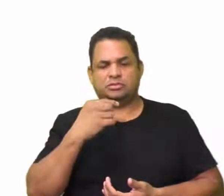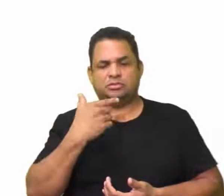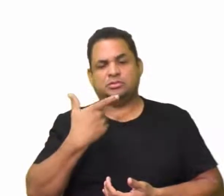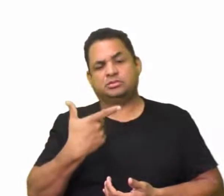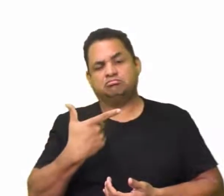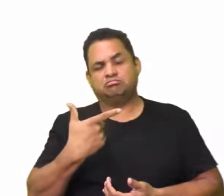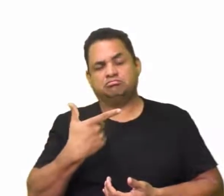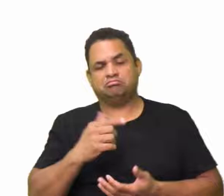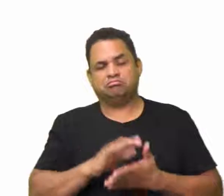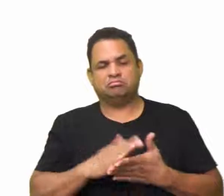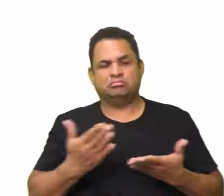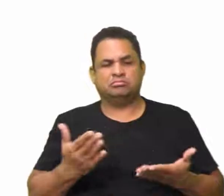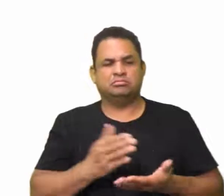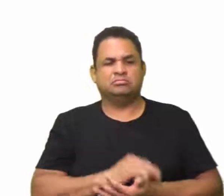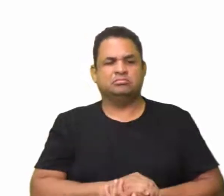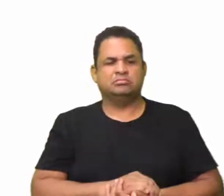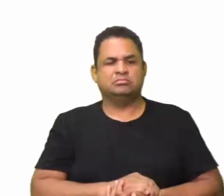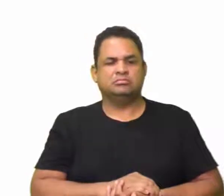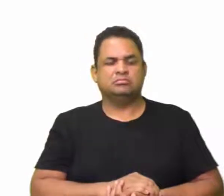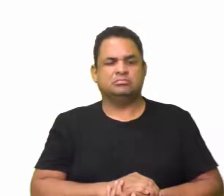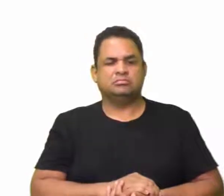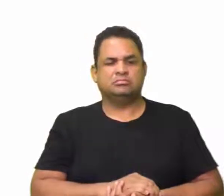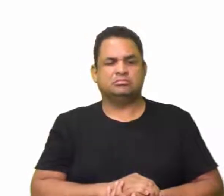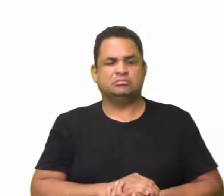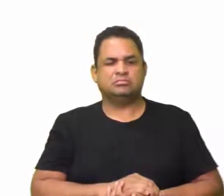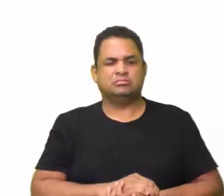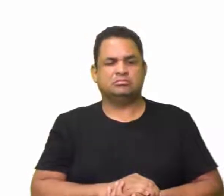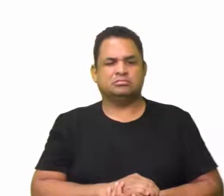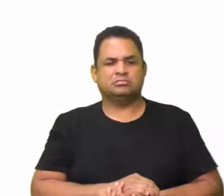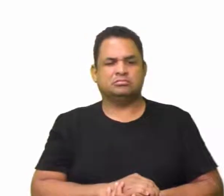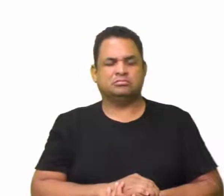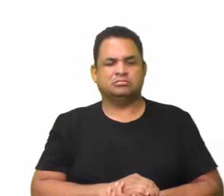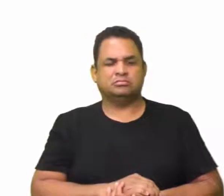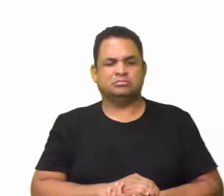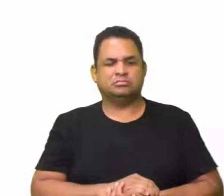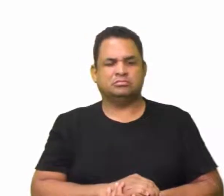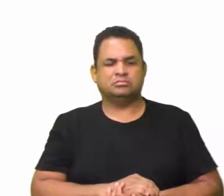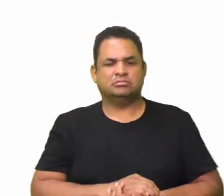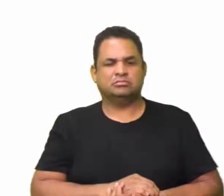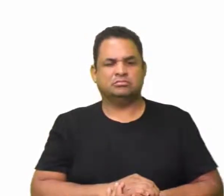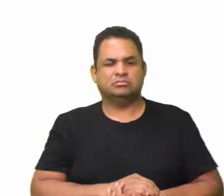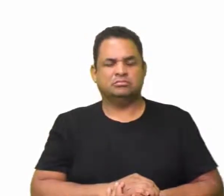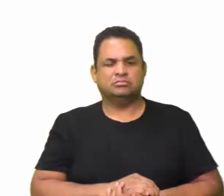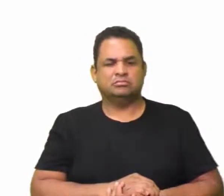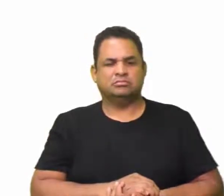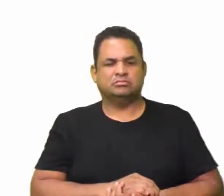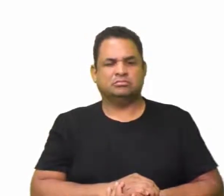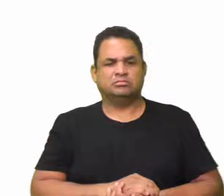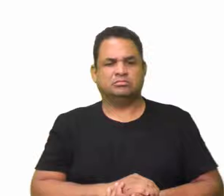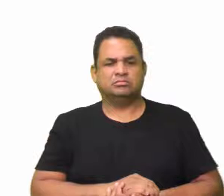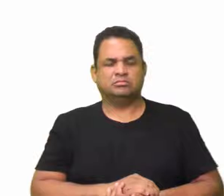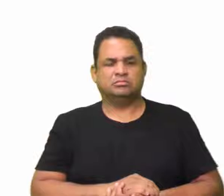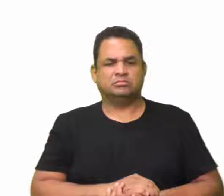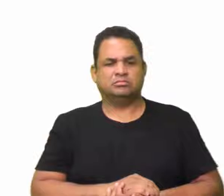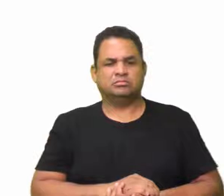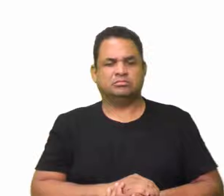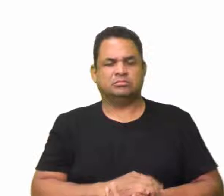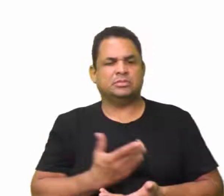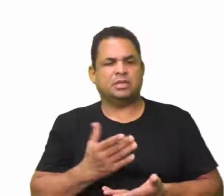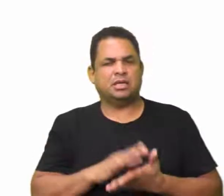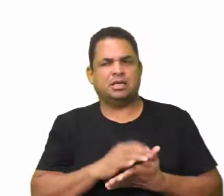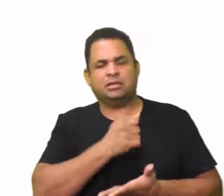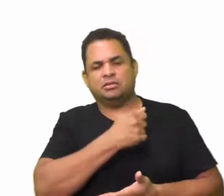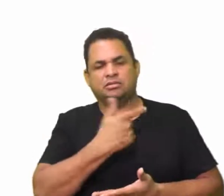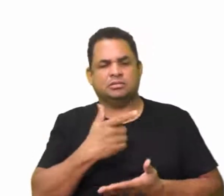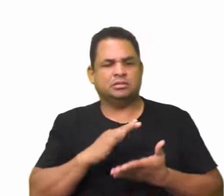ainda. Tá, 6 e 2, né? Deixa eu colocar aqui só para 2. 6 e 2. Para não achar, é 12. Não,